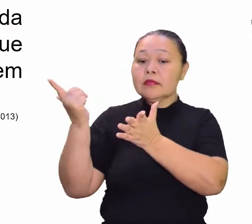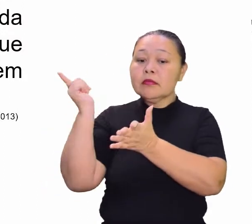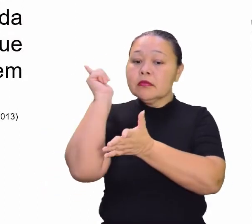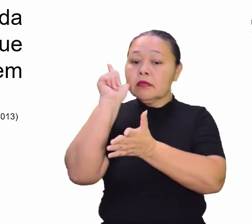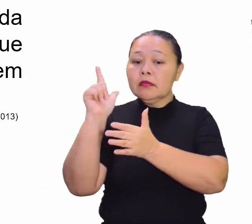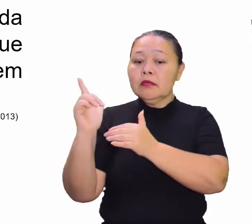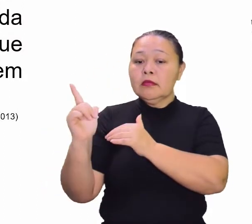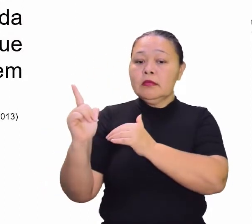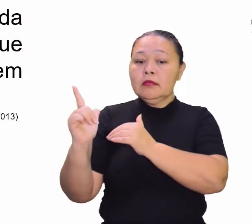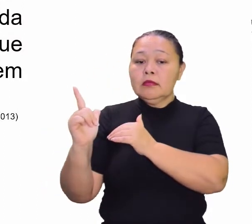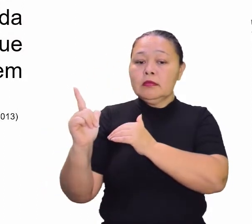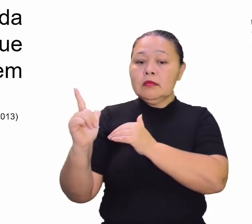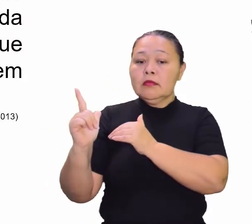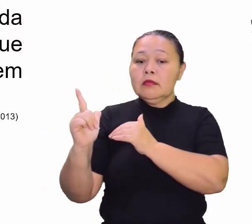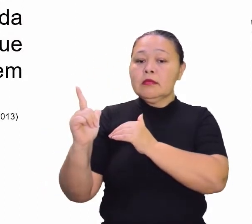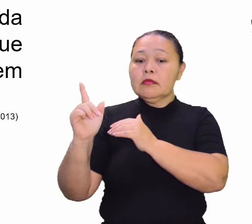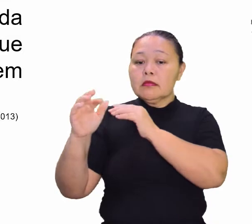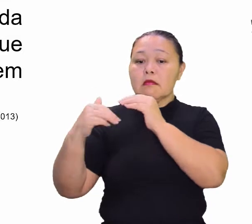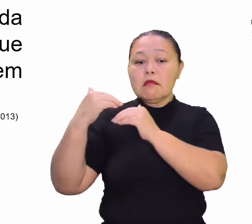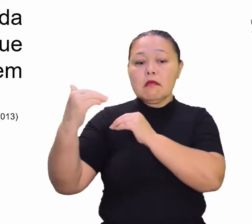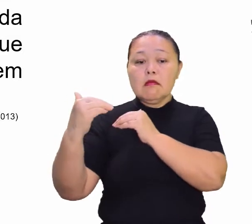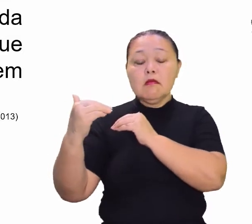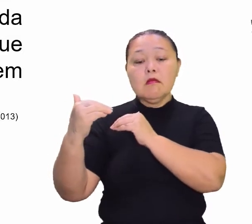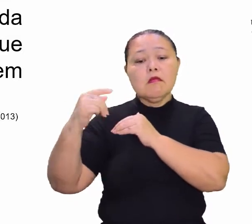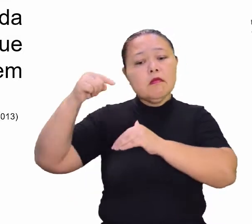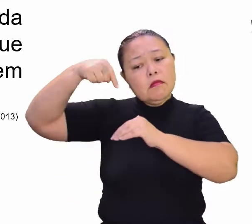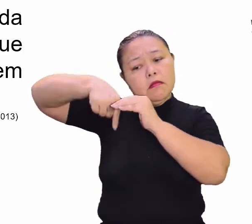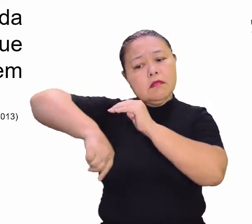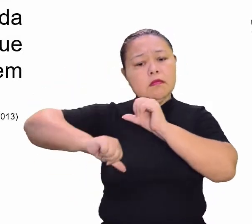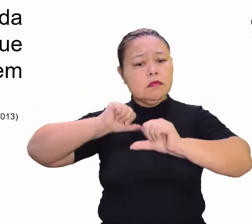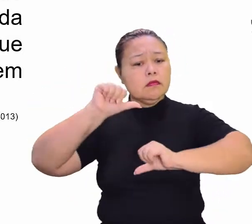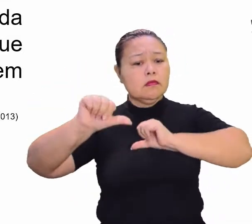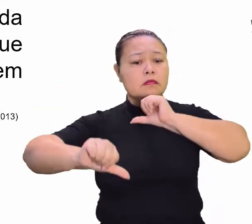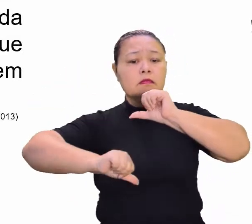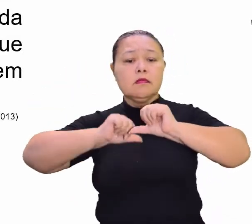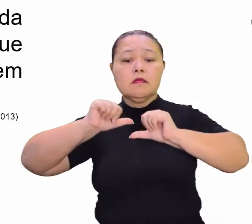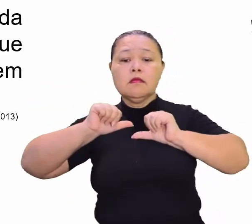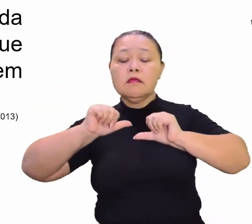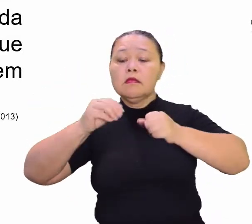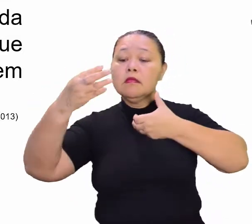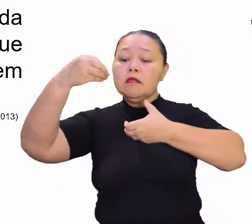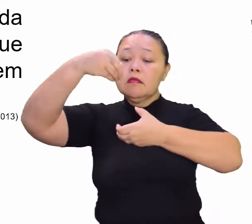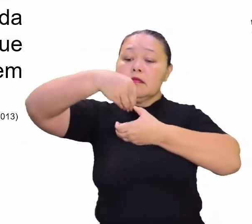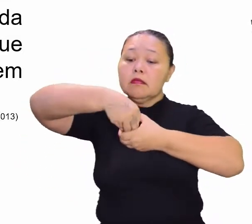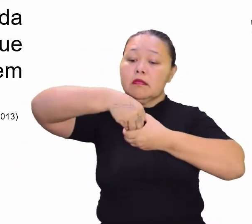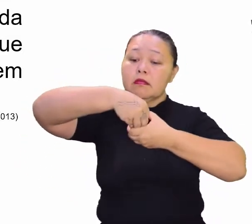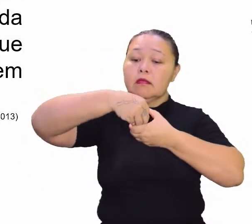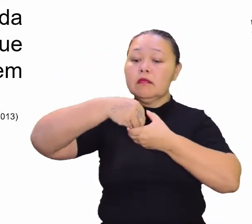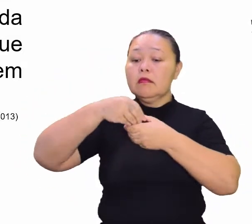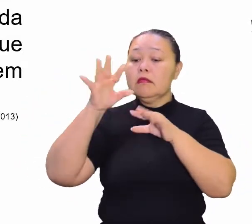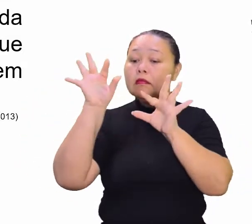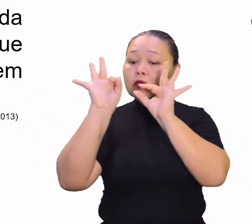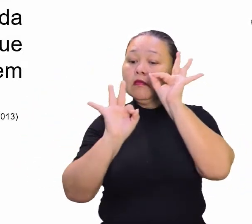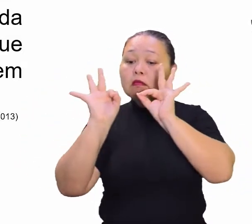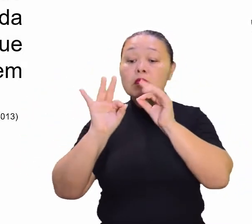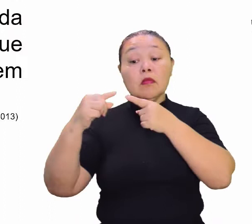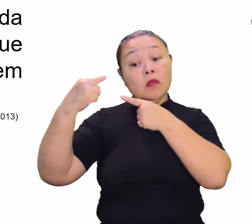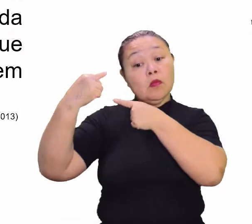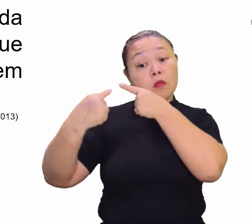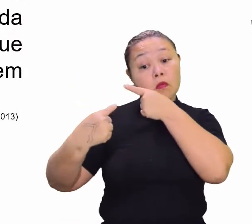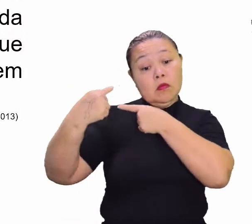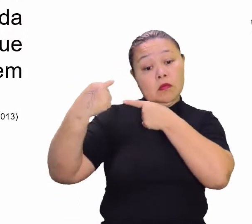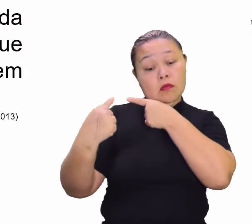ó. Superada a partir de uma profunda transformação em suas